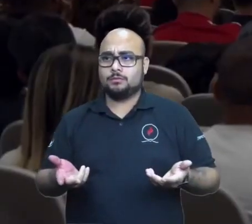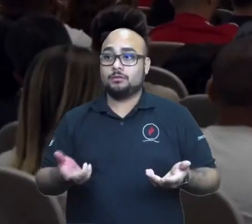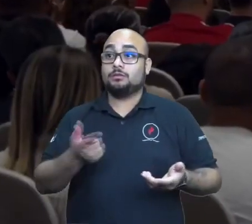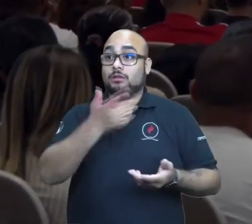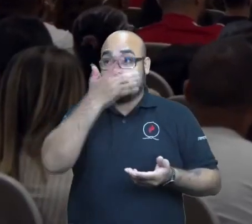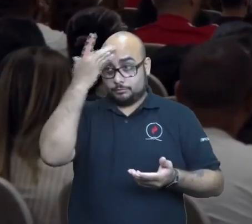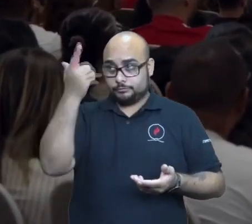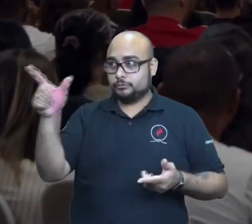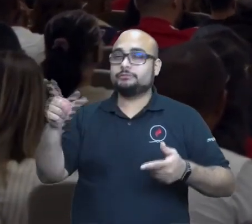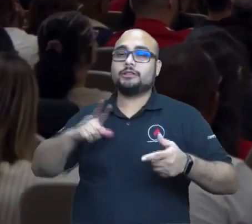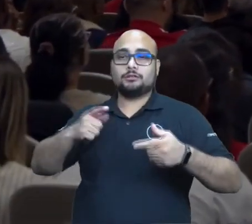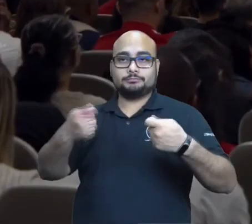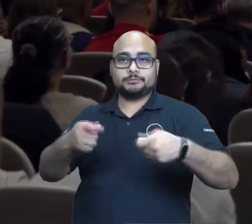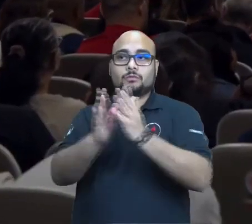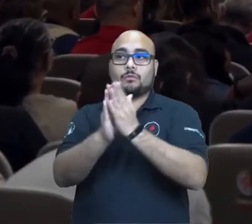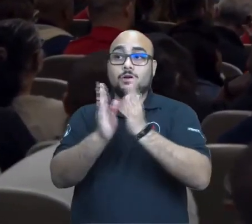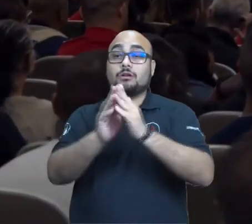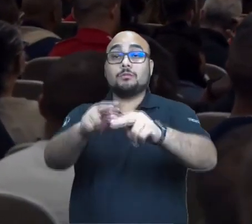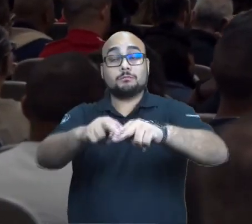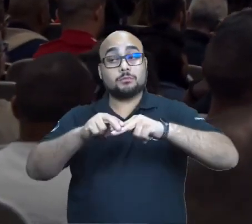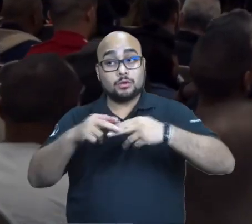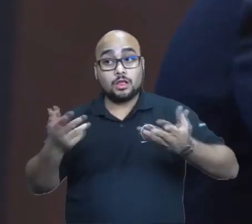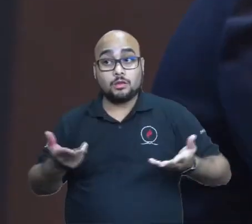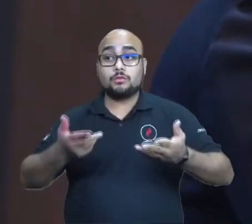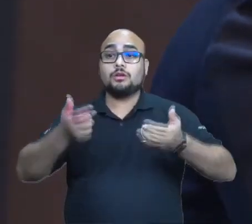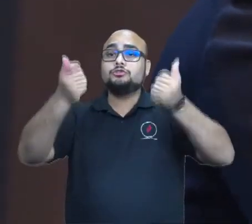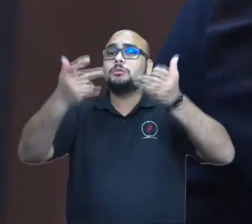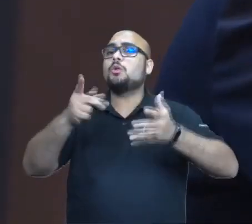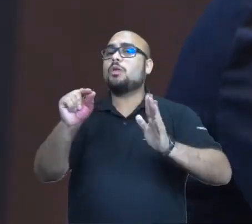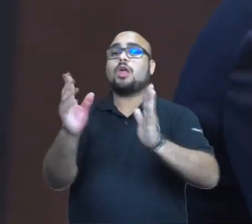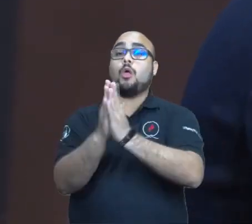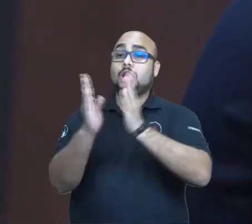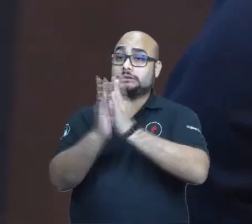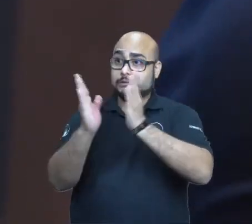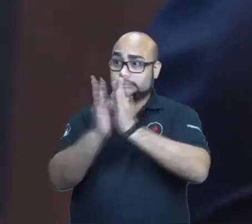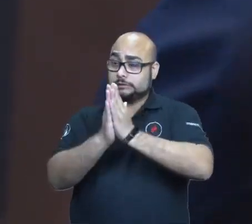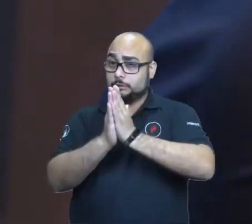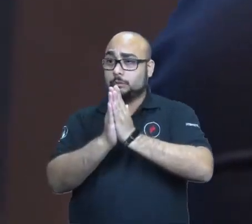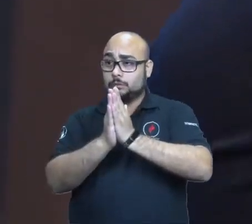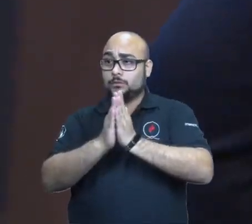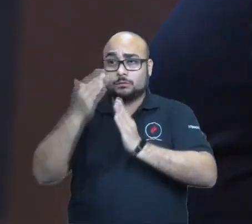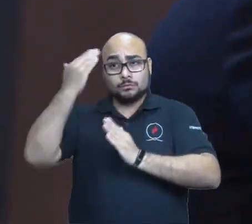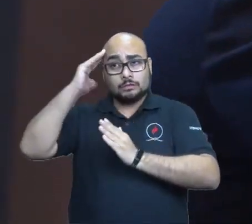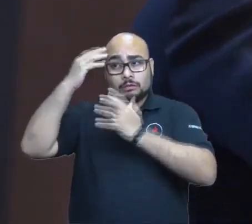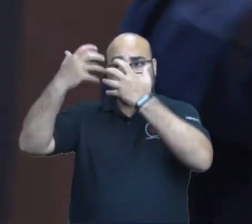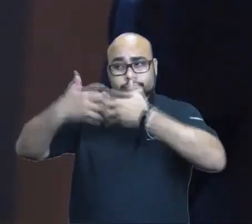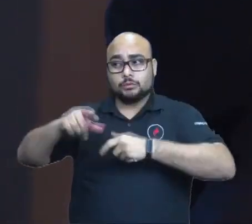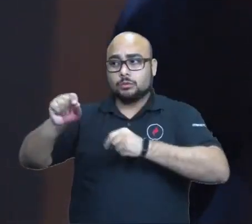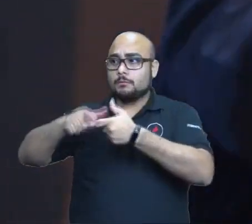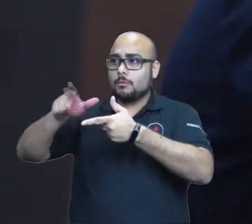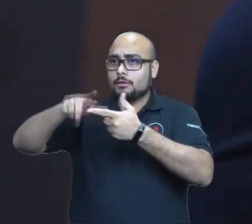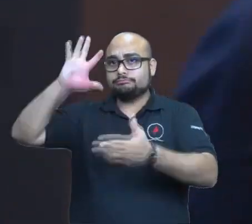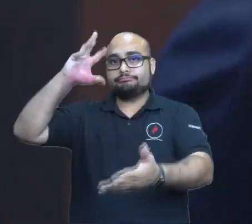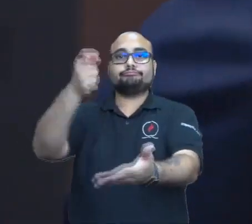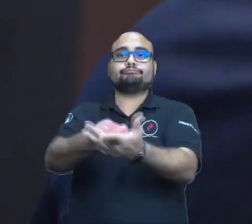precisar e esse alguém que vai precisar Vai se lembrar que o ferro só flutuou porque você se preocupou com que ninguém estava se